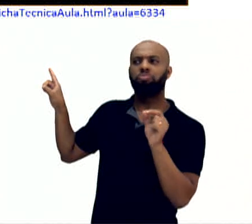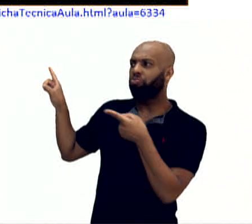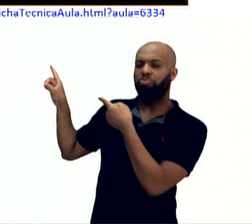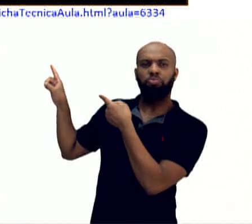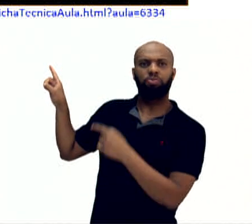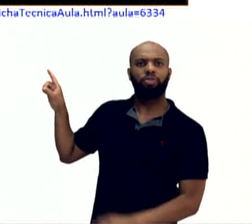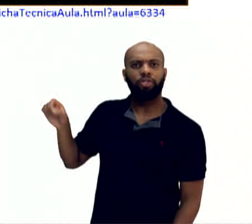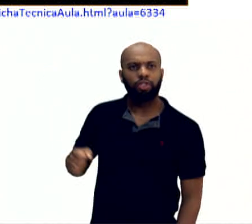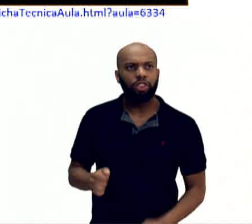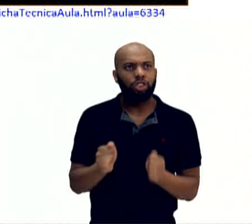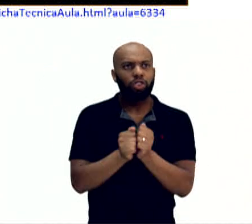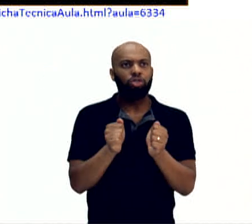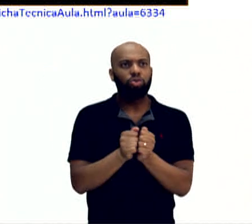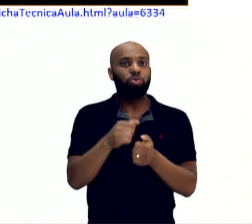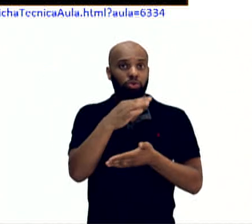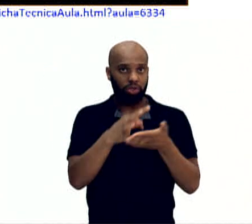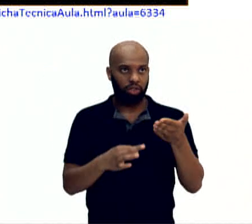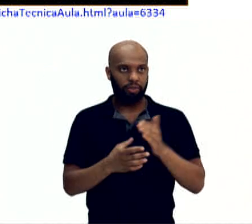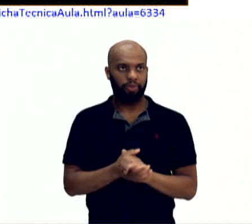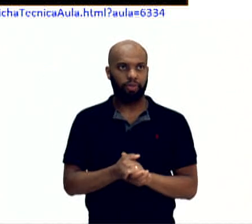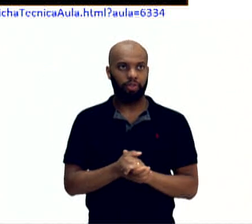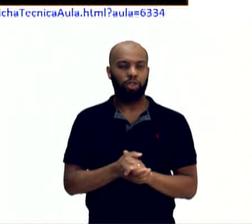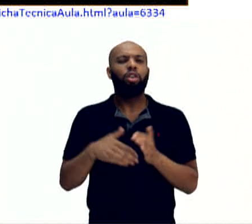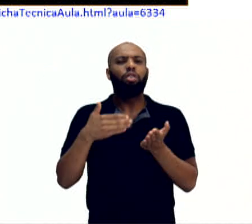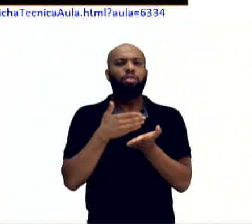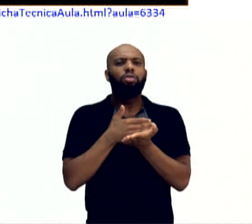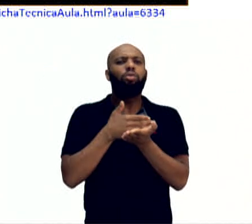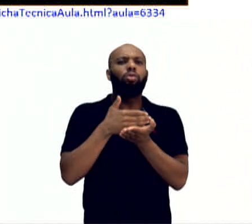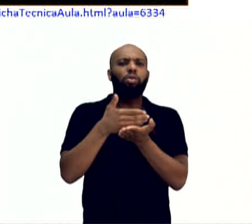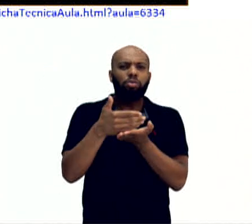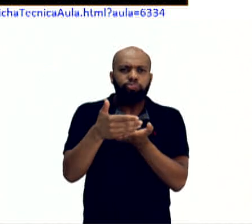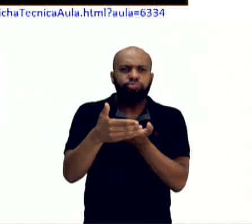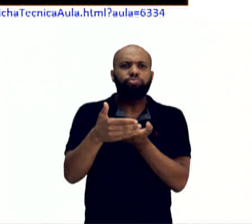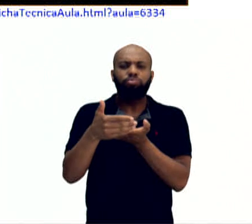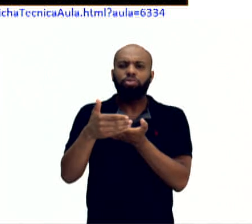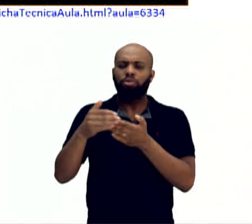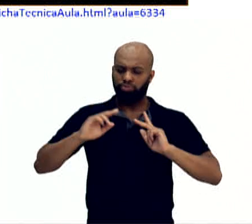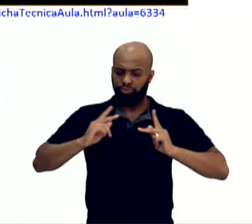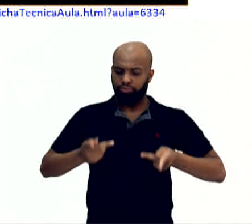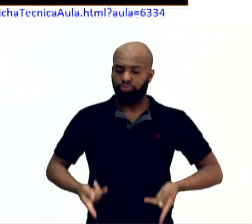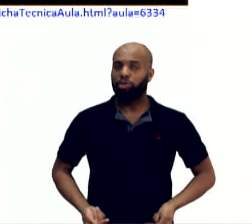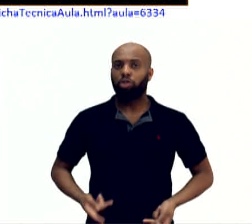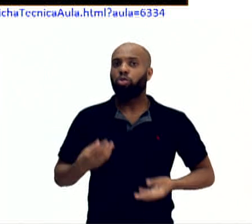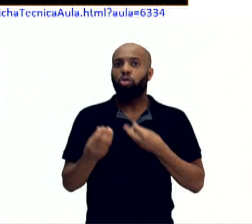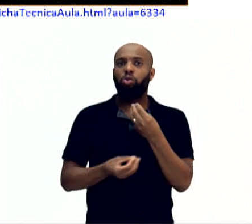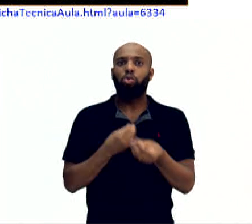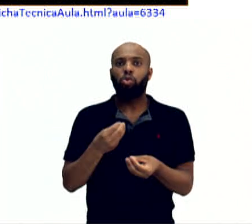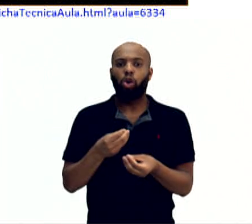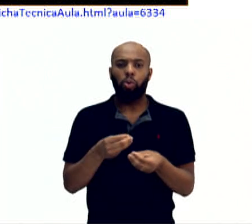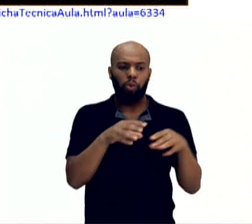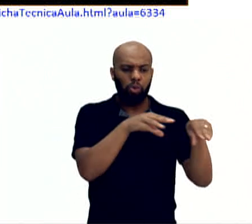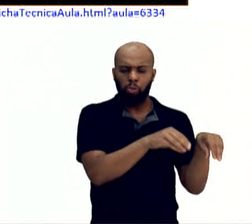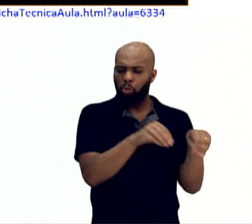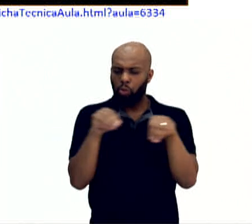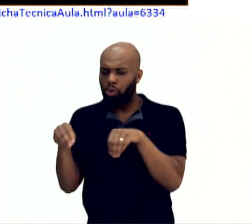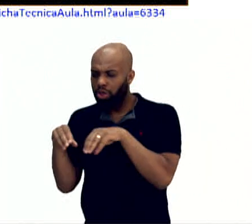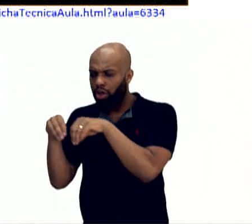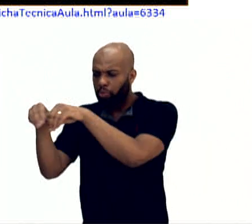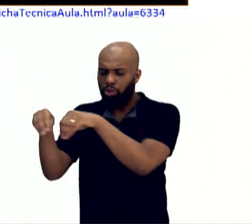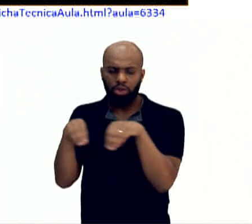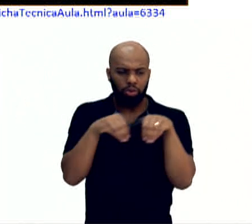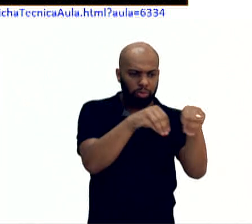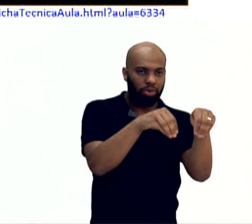dizendo junto com esse texto? No princípio a humanidade era nômade. Professora,